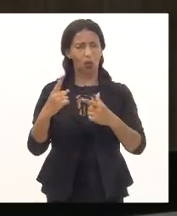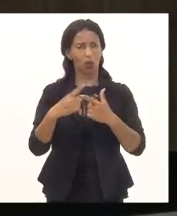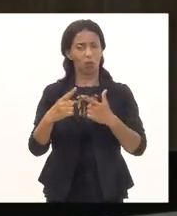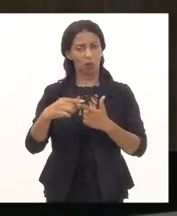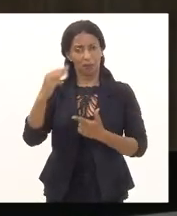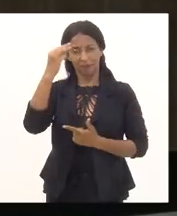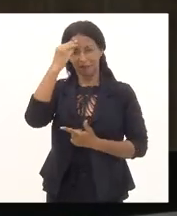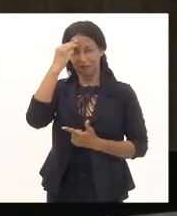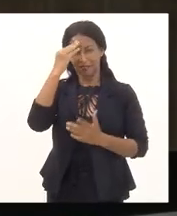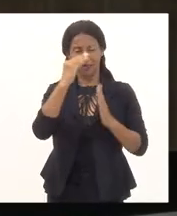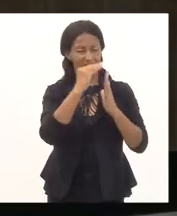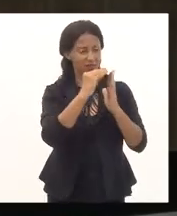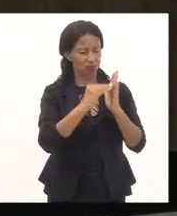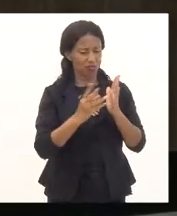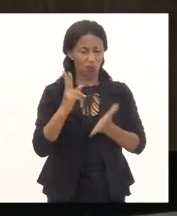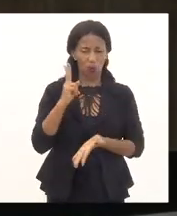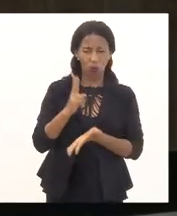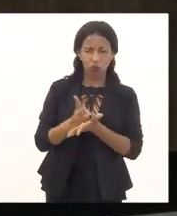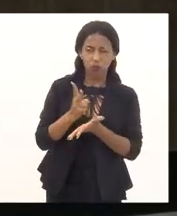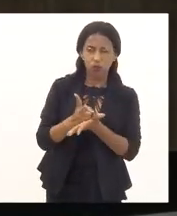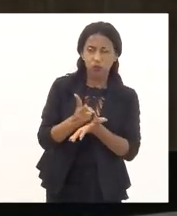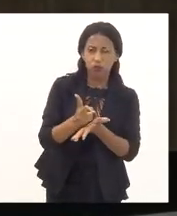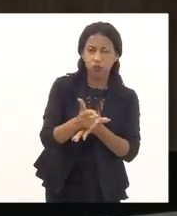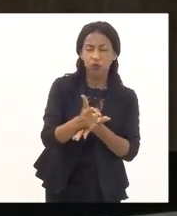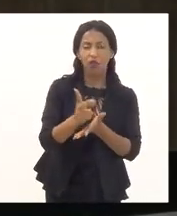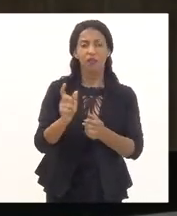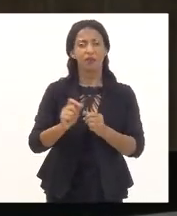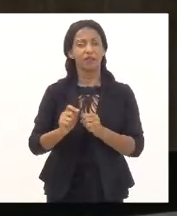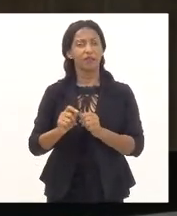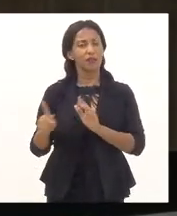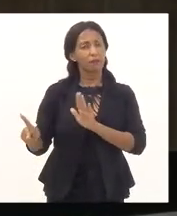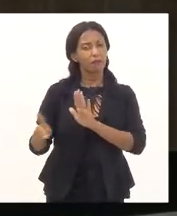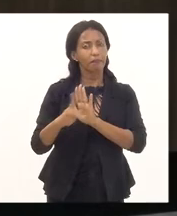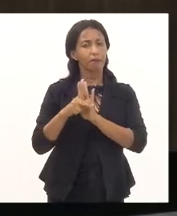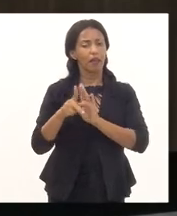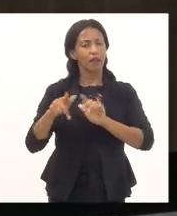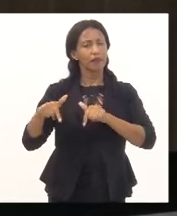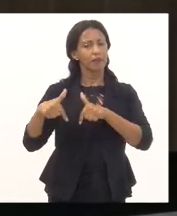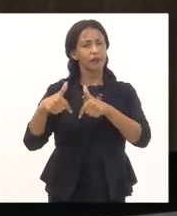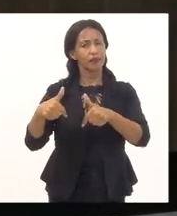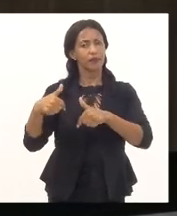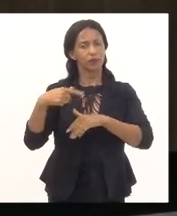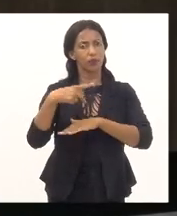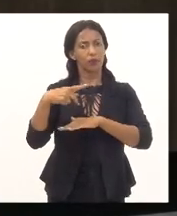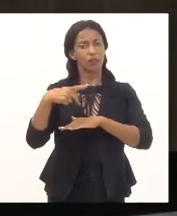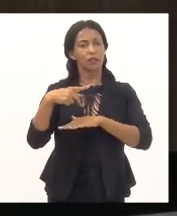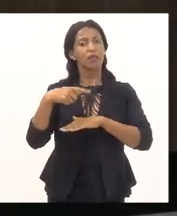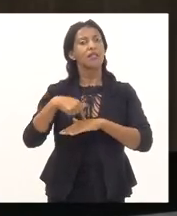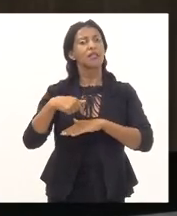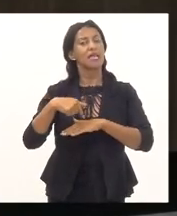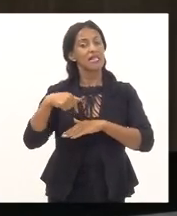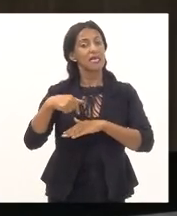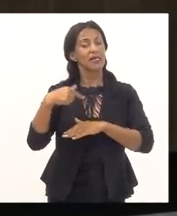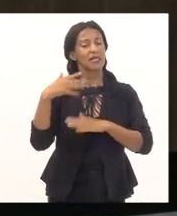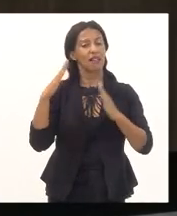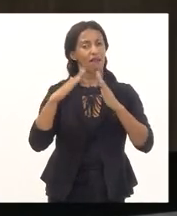seja uma agenda permanentemente fazendo parte das ações desse parlamento.